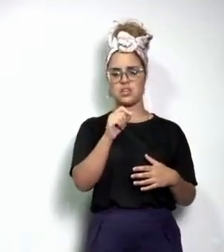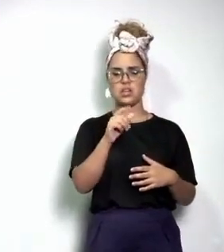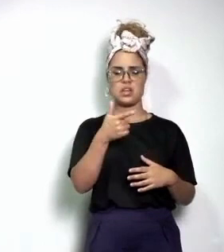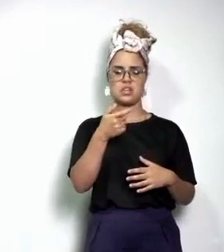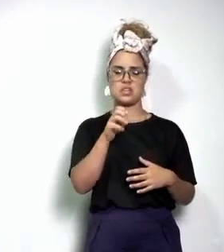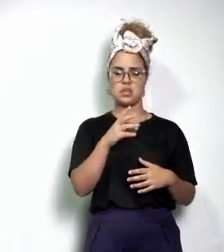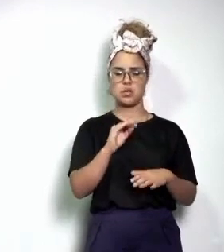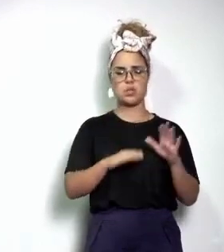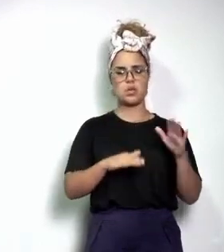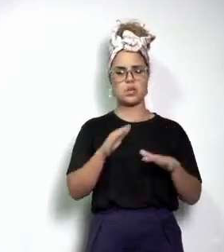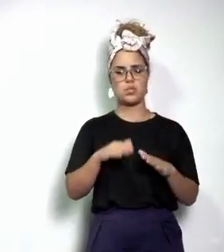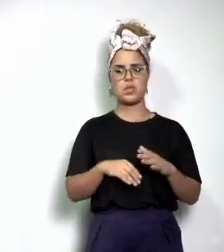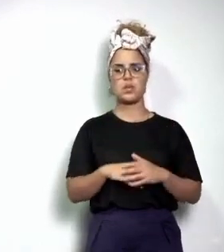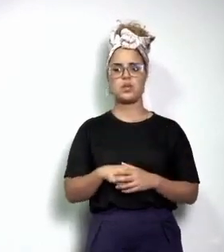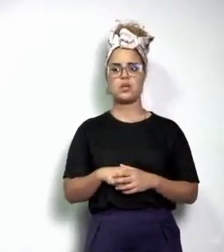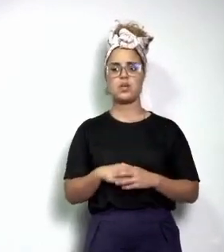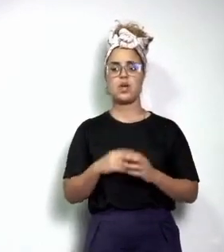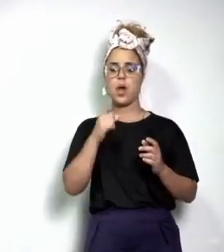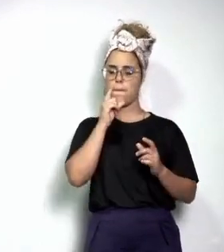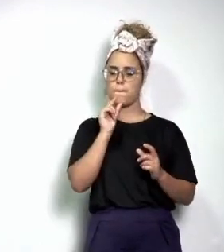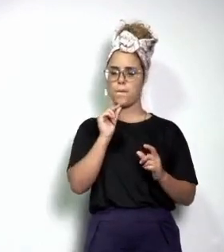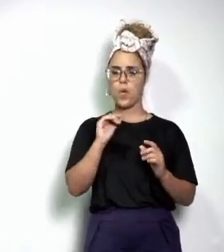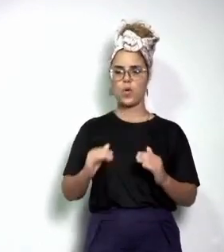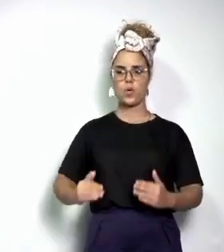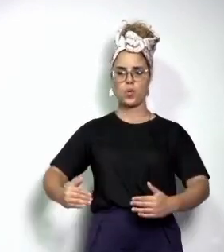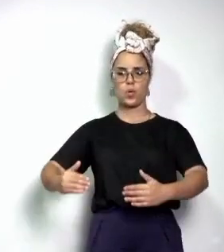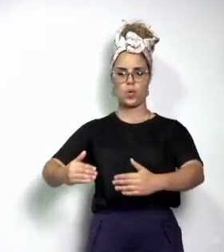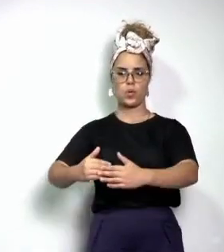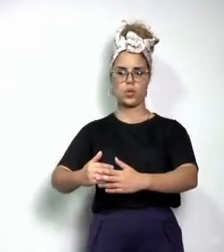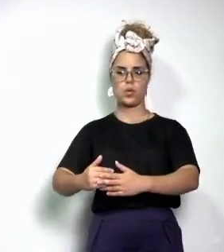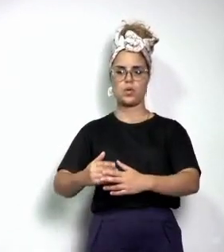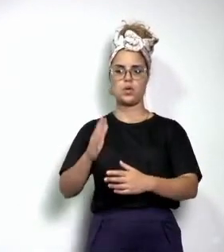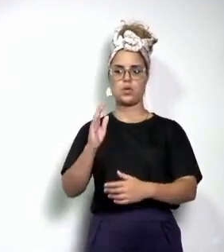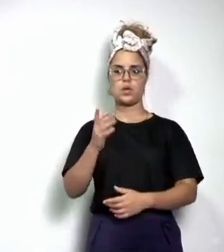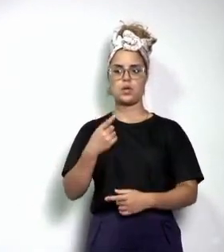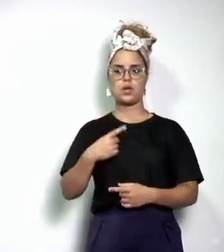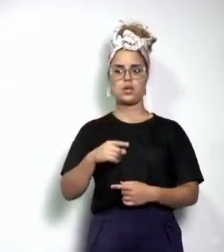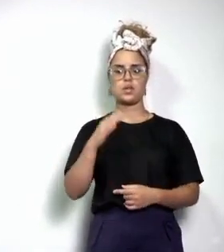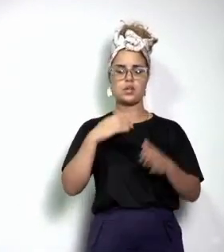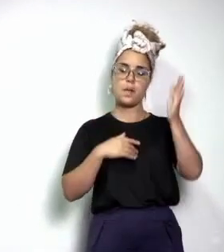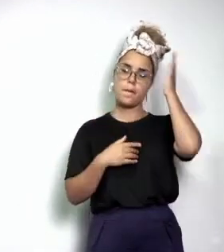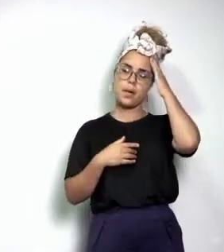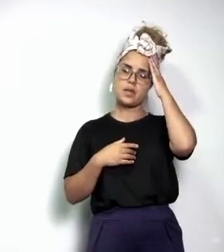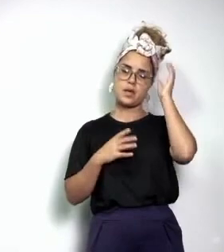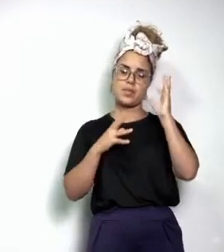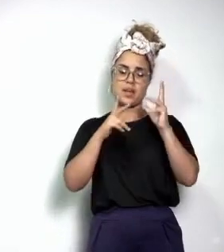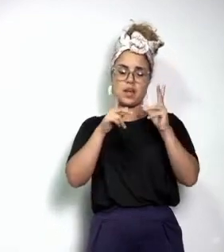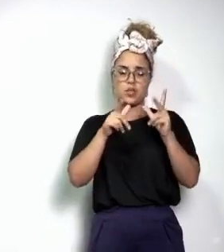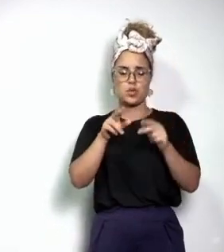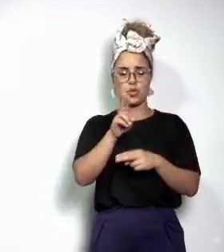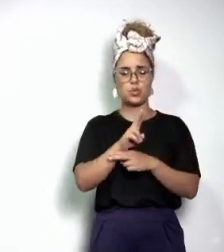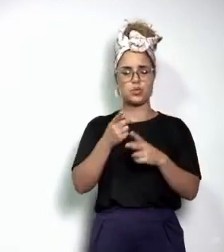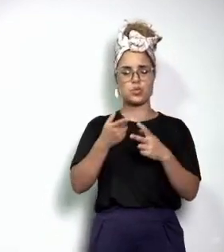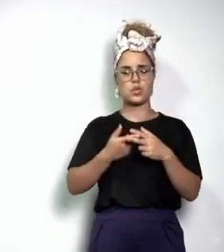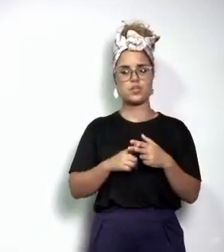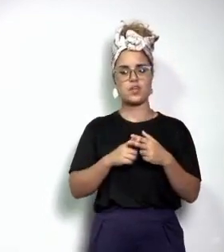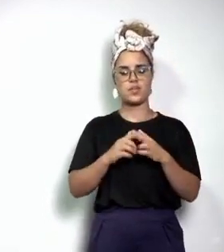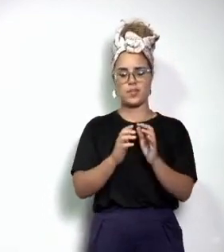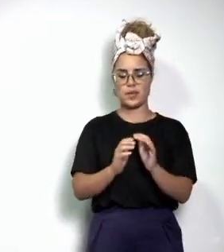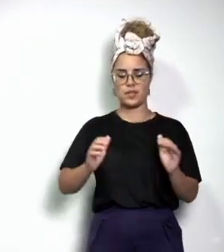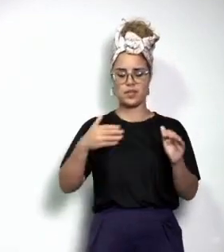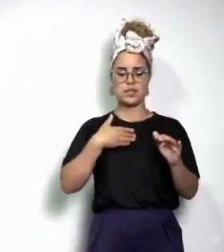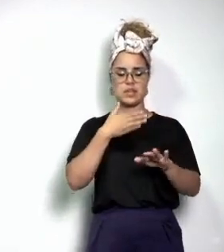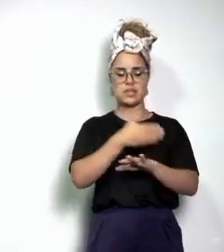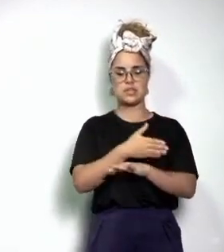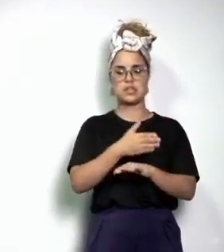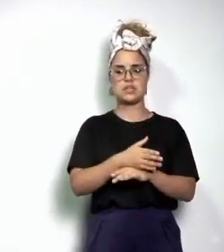certeza. Mas esse aqui é um pouco maior. E é isso. Ele é pensado para carregar absolutamente todas as ferramentas maiores que a gente tem em